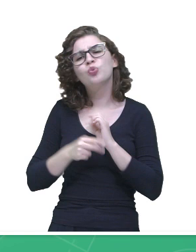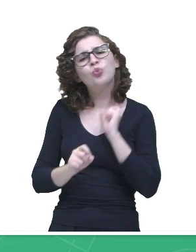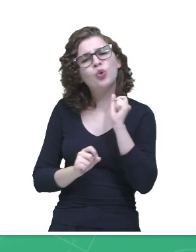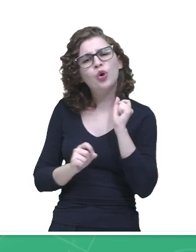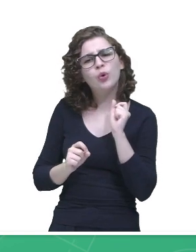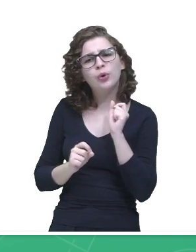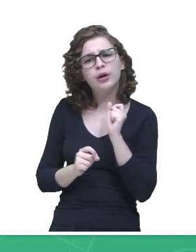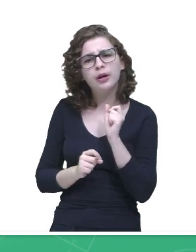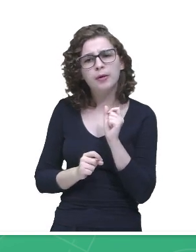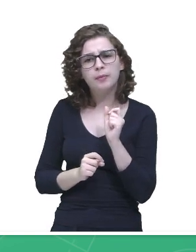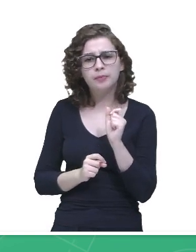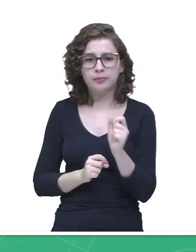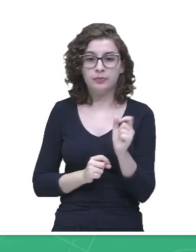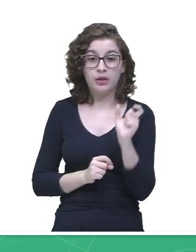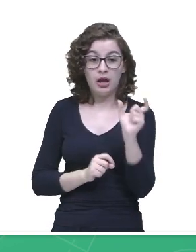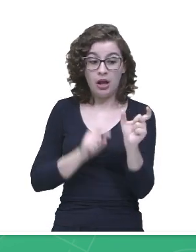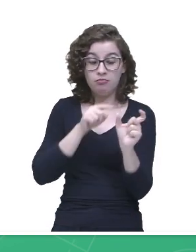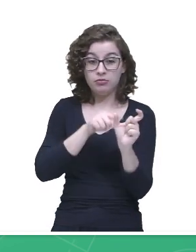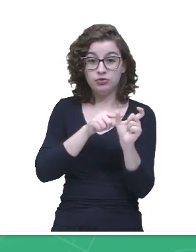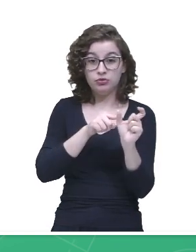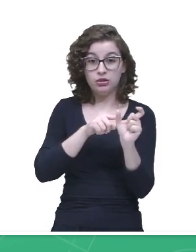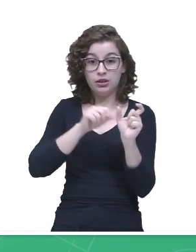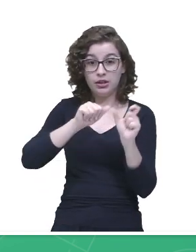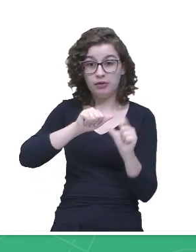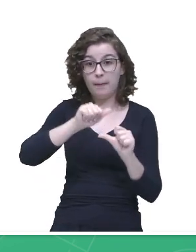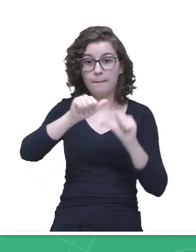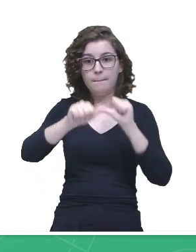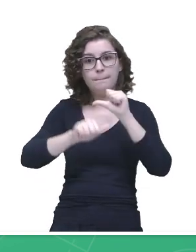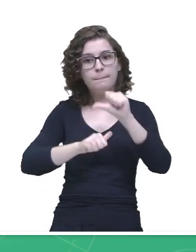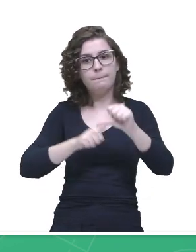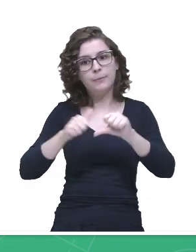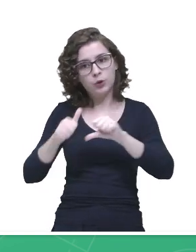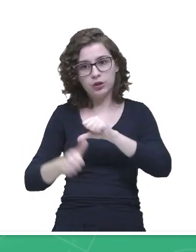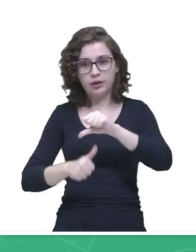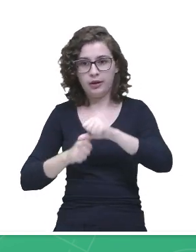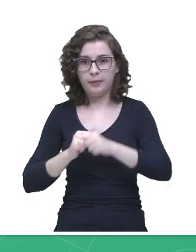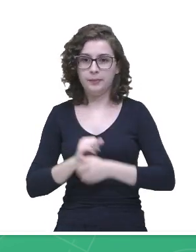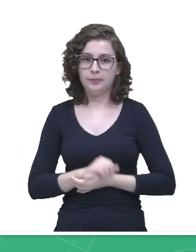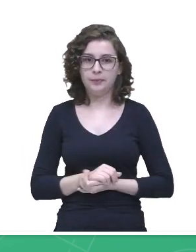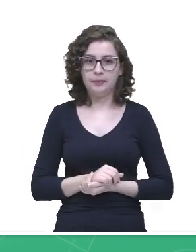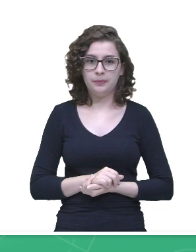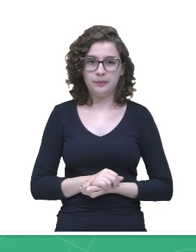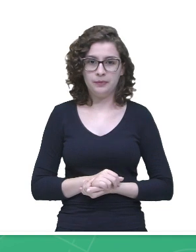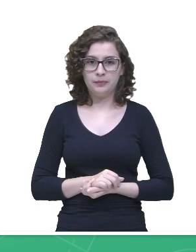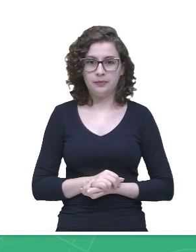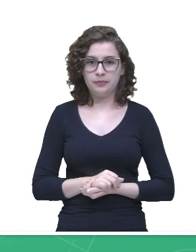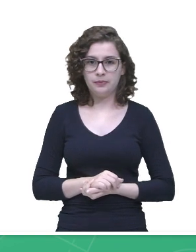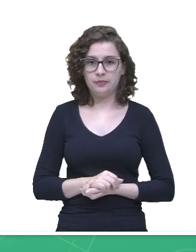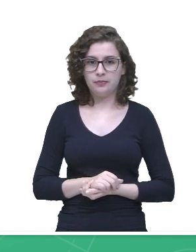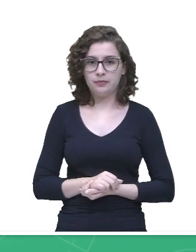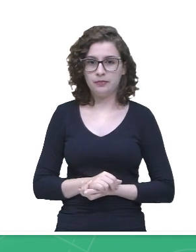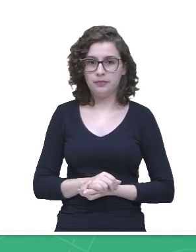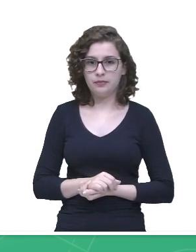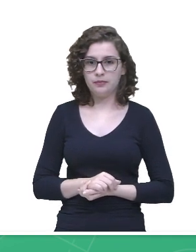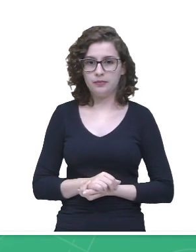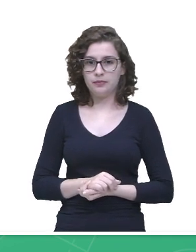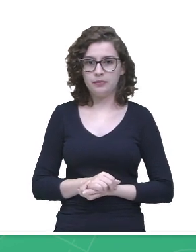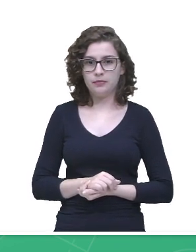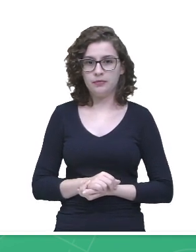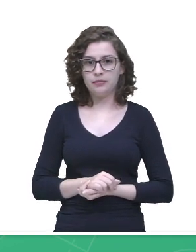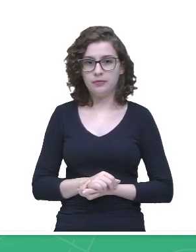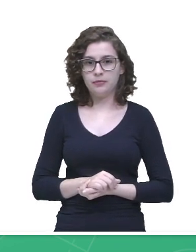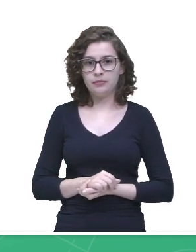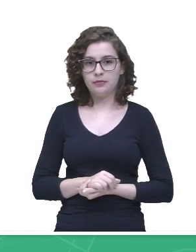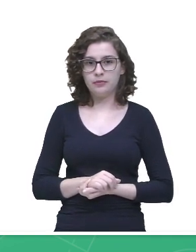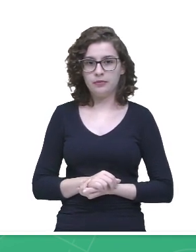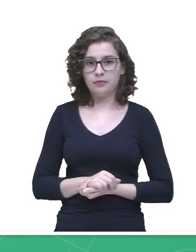ela é alterada. Ela é alterada na sua conjugação verbal. E aqui, no caso da conjugação para nós,